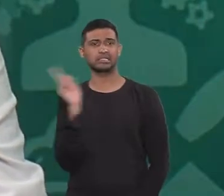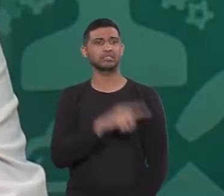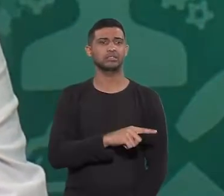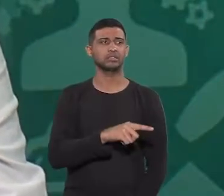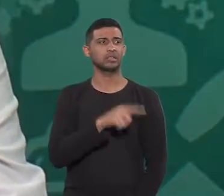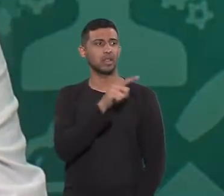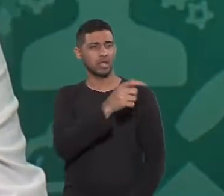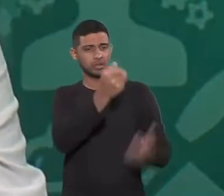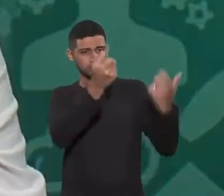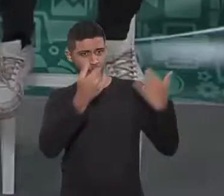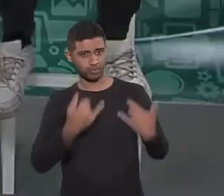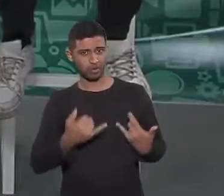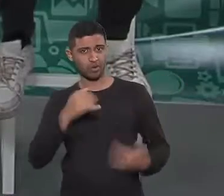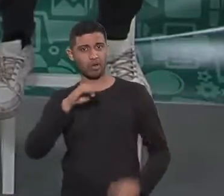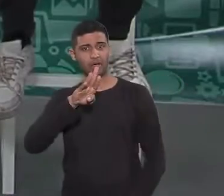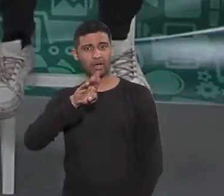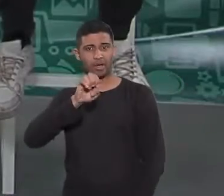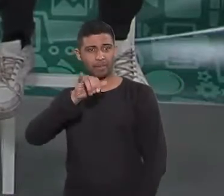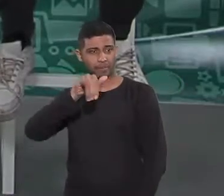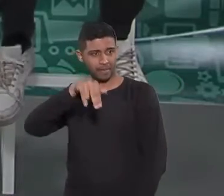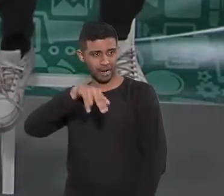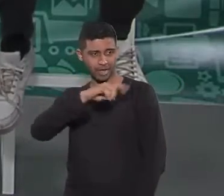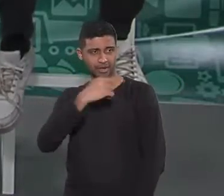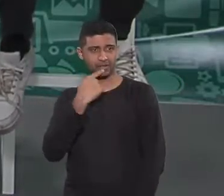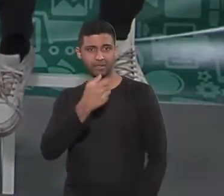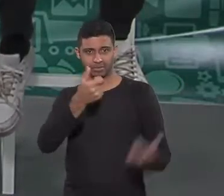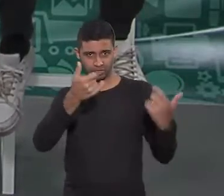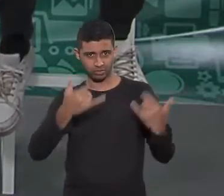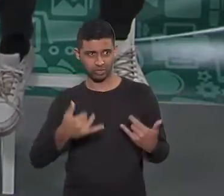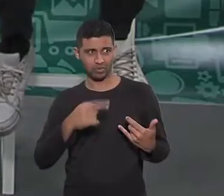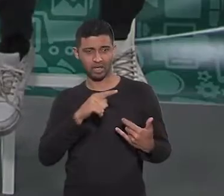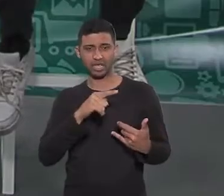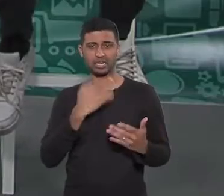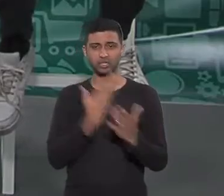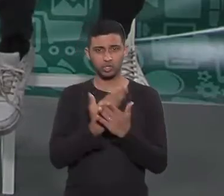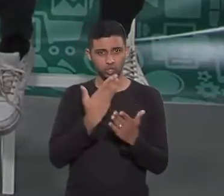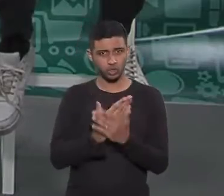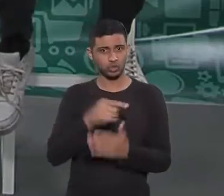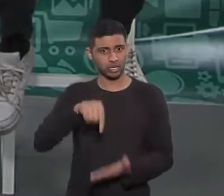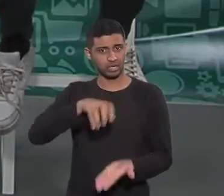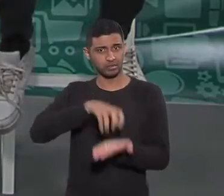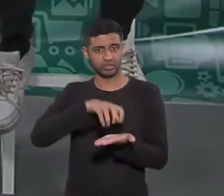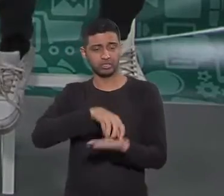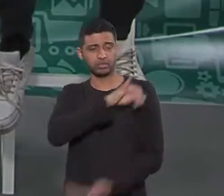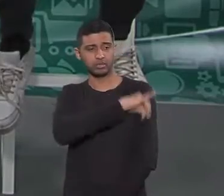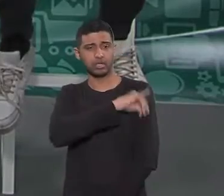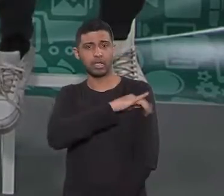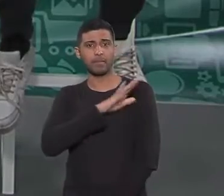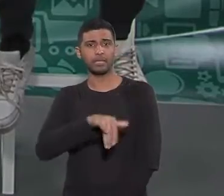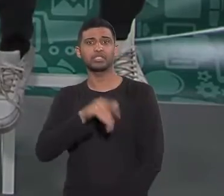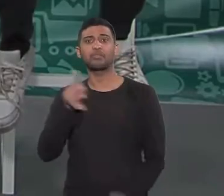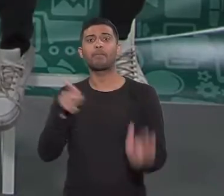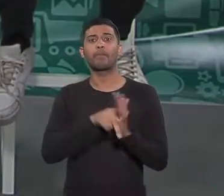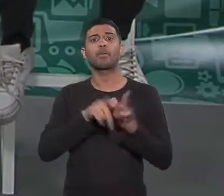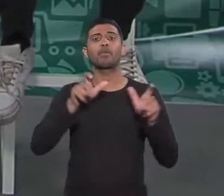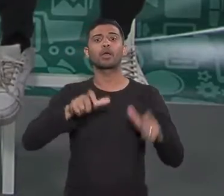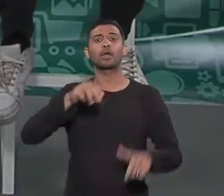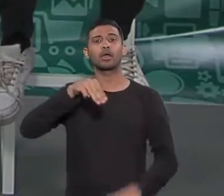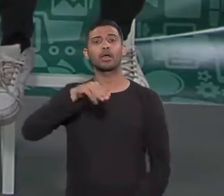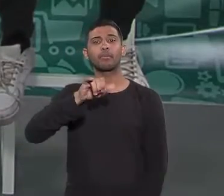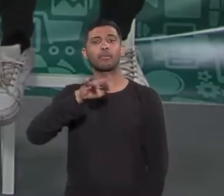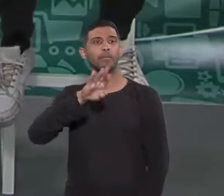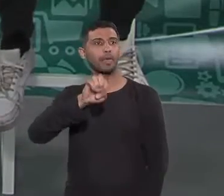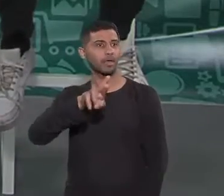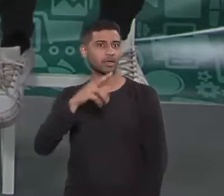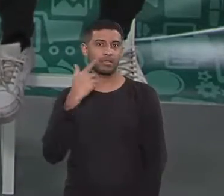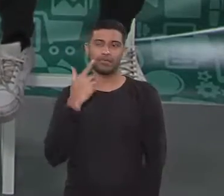retornar. O próprio Brian me contava que antes, né, nos bastidores, que ele estuda aqui no IFIX, no centro, mas mora no Mérito.